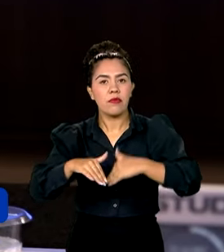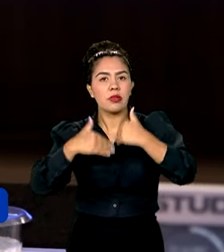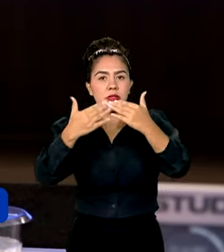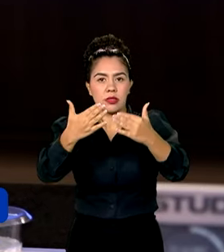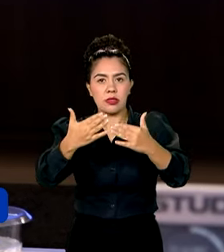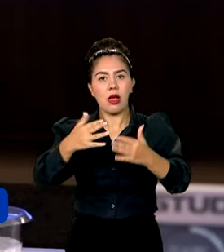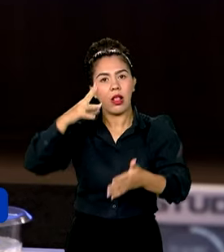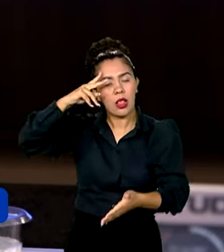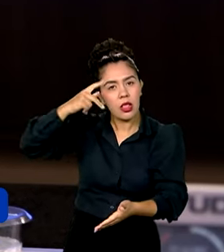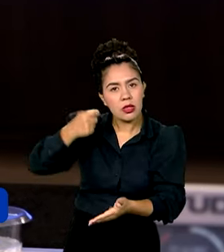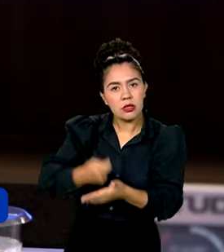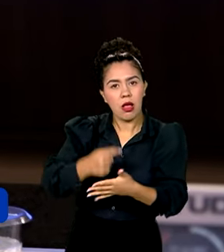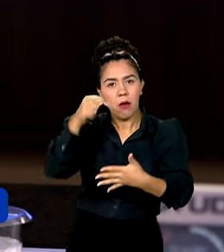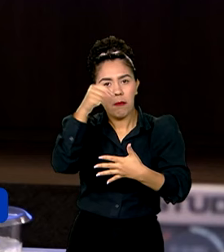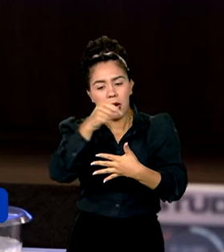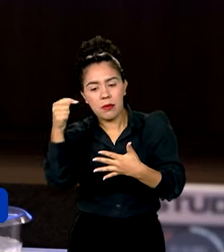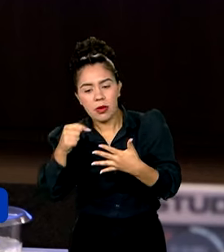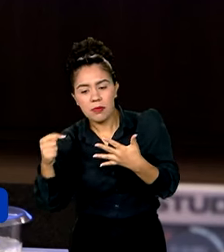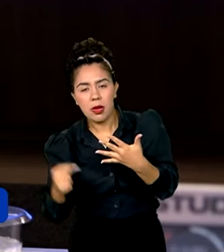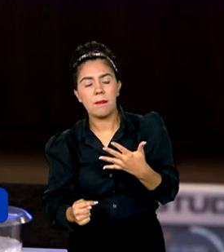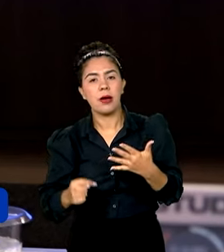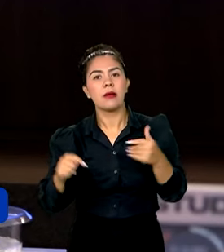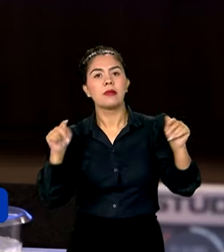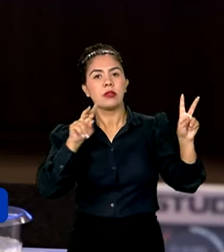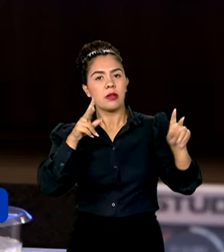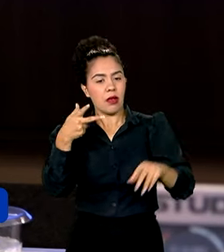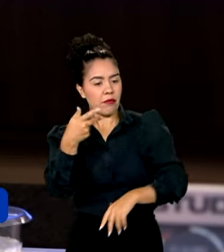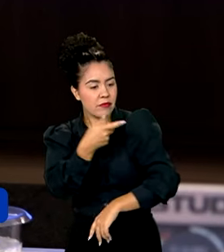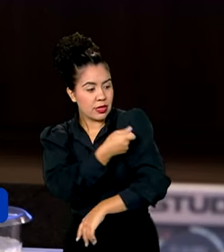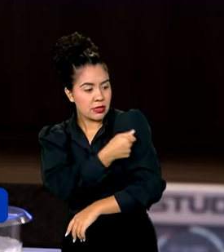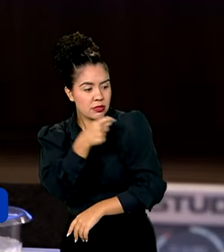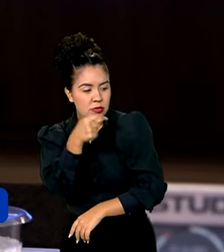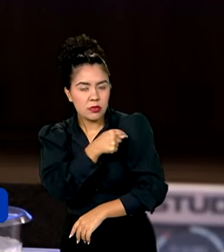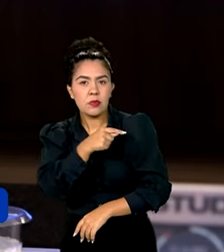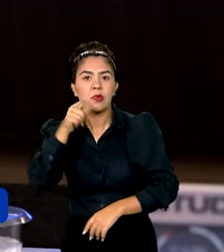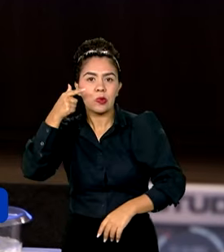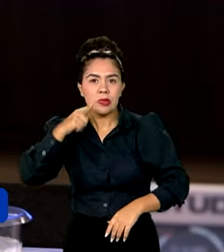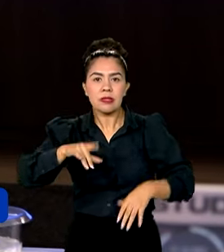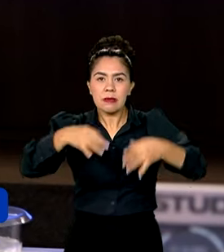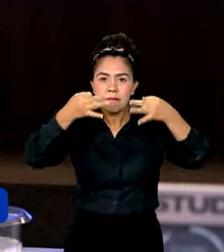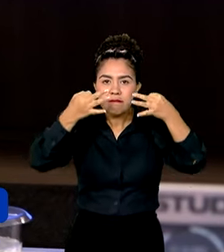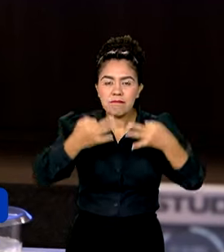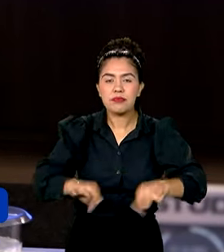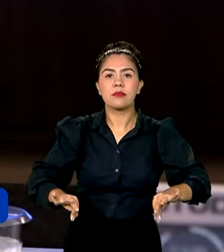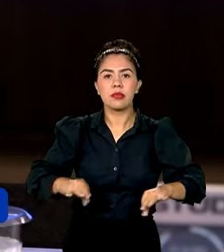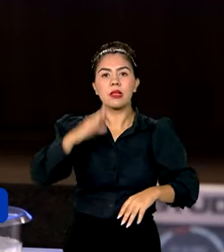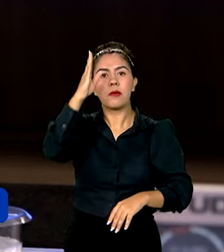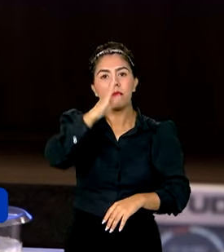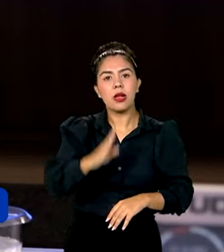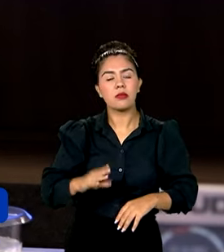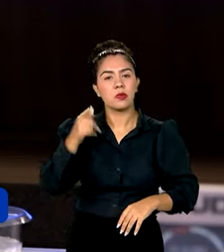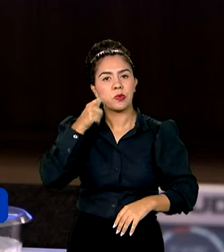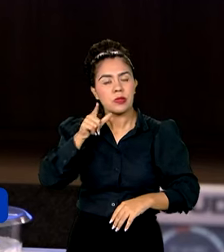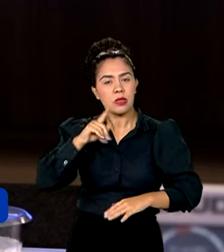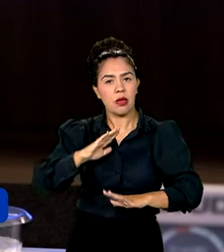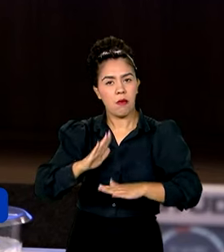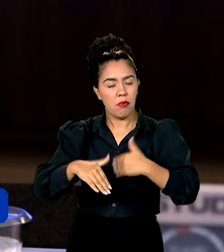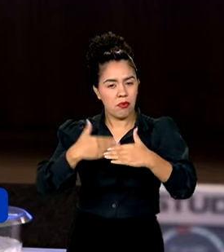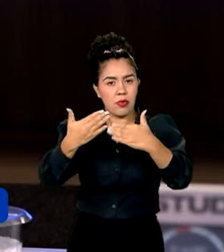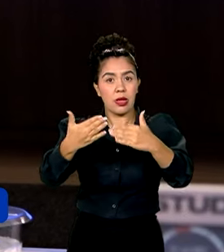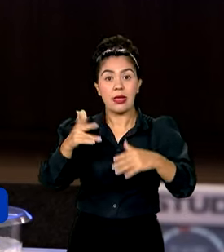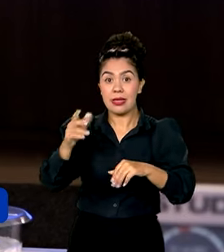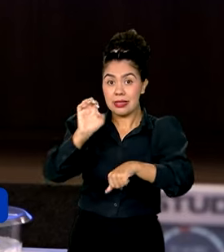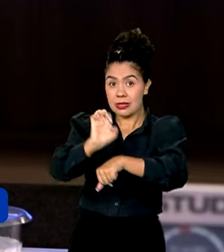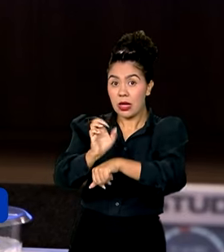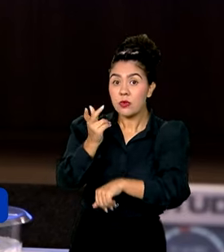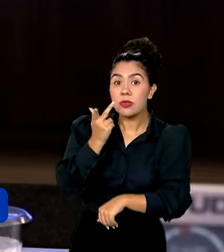essas medidas para que a vacinação eh se consolide que o Brasil retome a sua posição e o Ceará